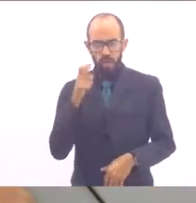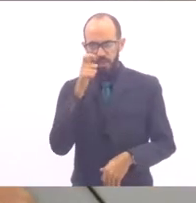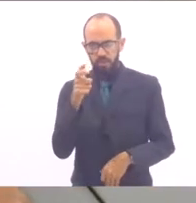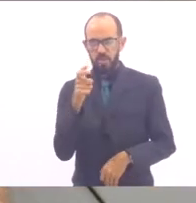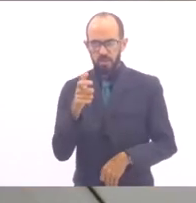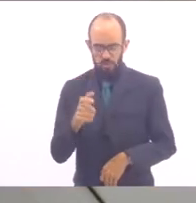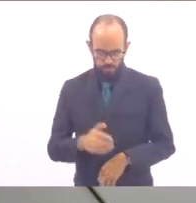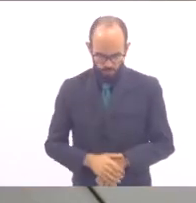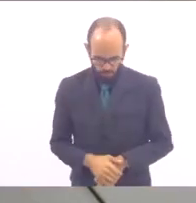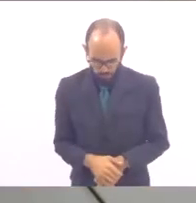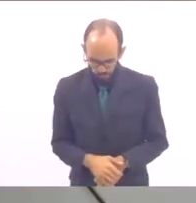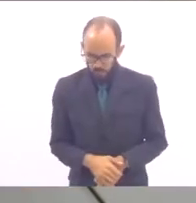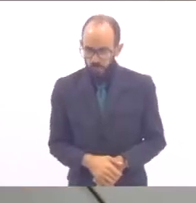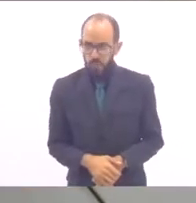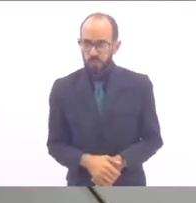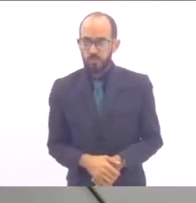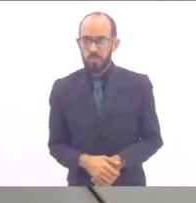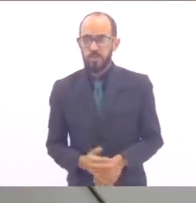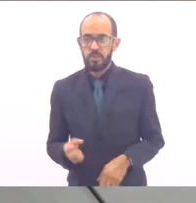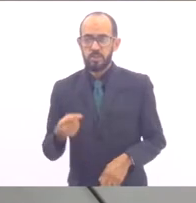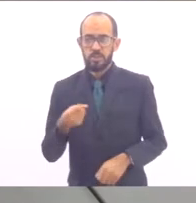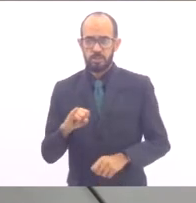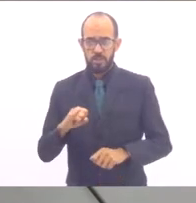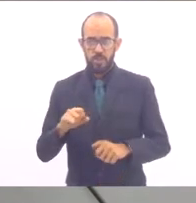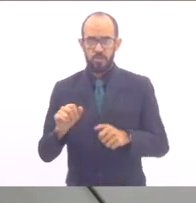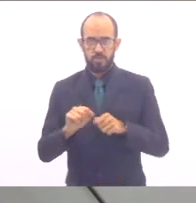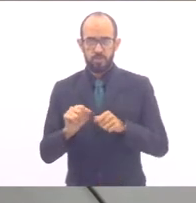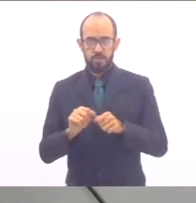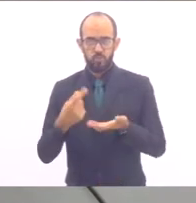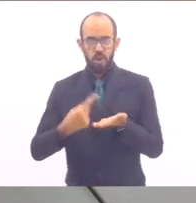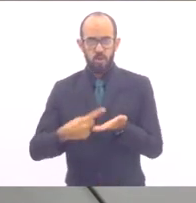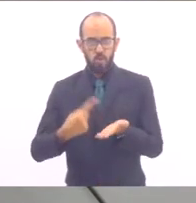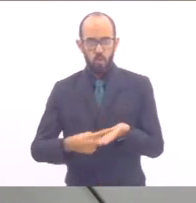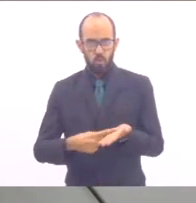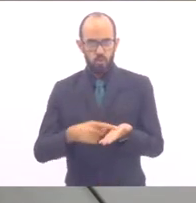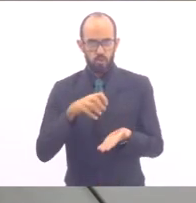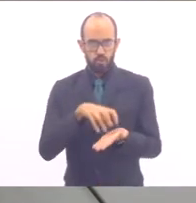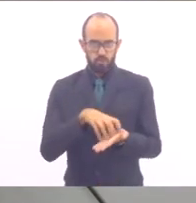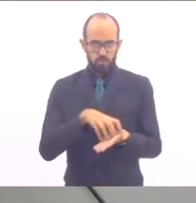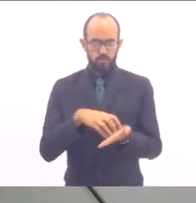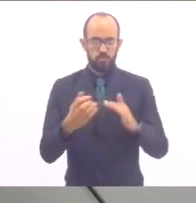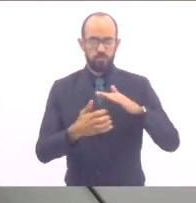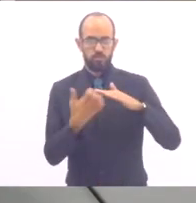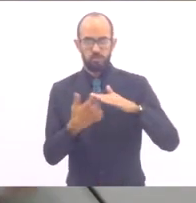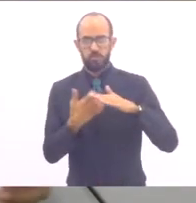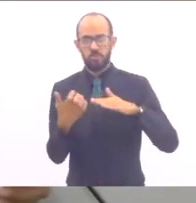nenhum para catar. Então, se fizesse um acordo setorial com as empresas,